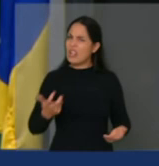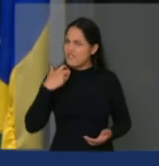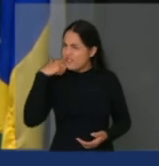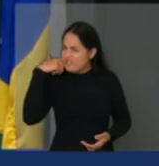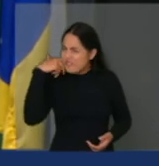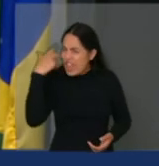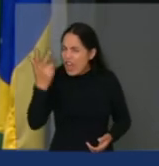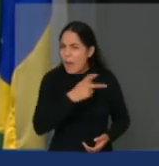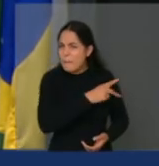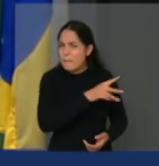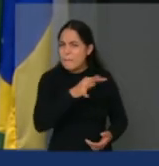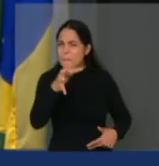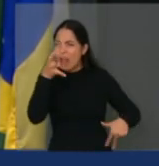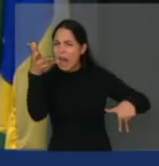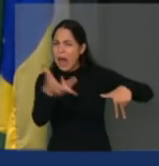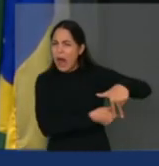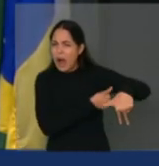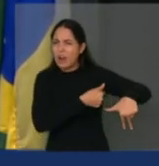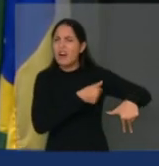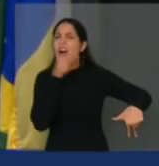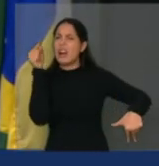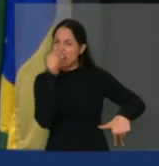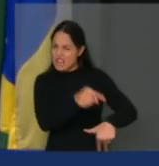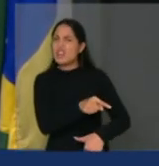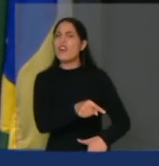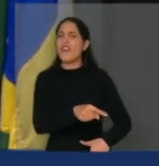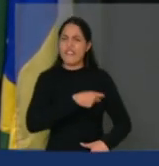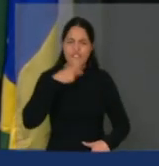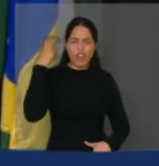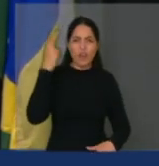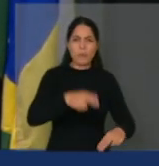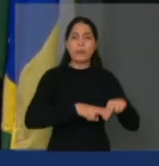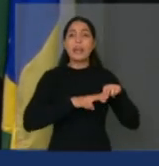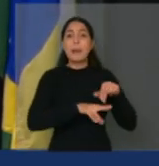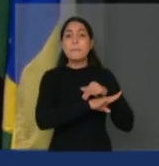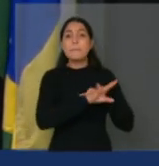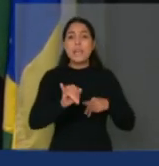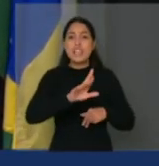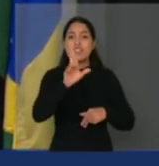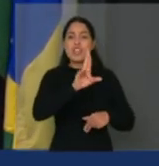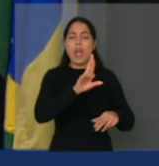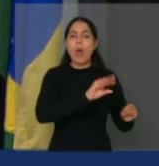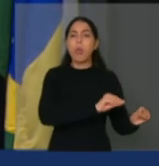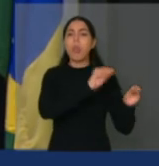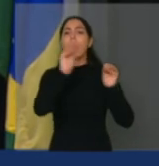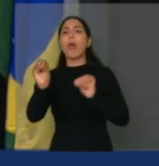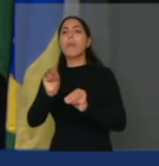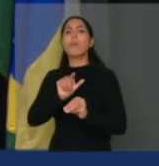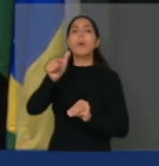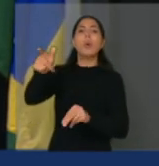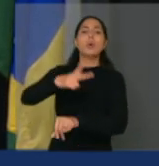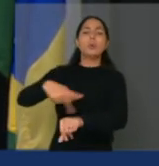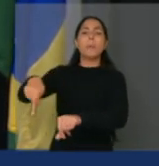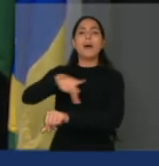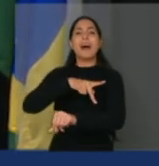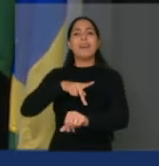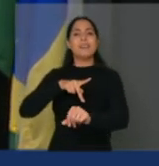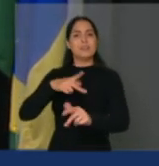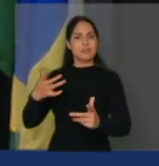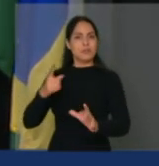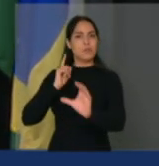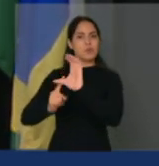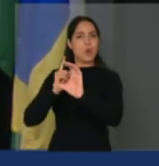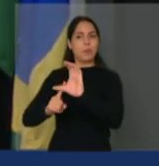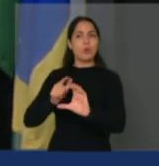os bilhões que foram enviados para as ditaduras de países comunistas financiando o foro de São Paulo a partir do PT